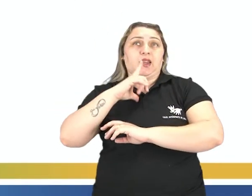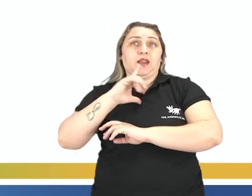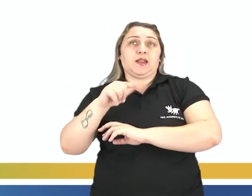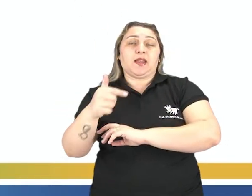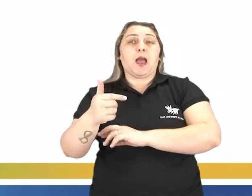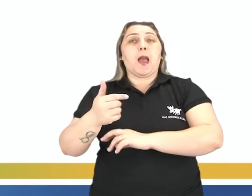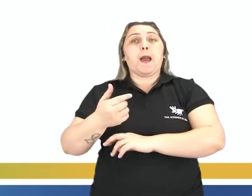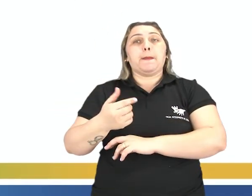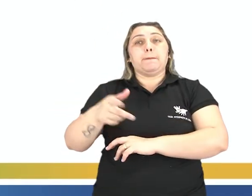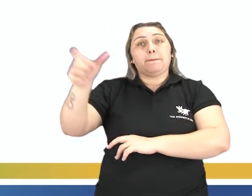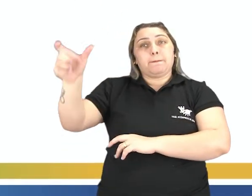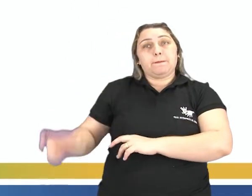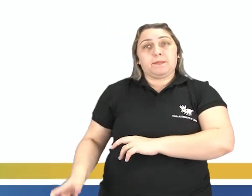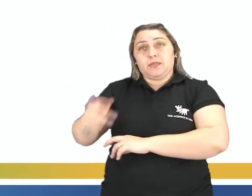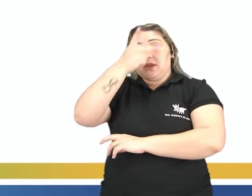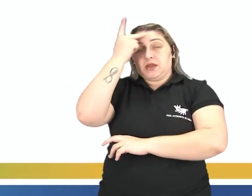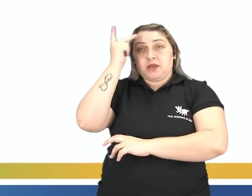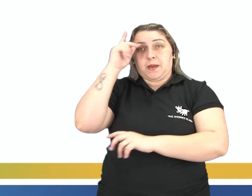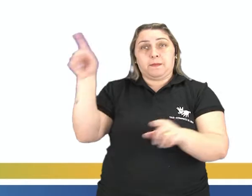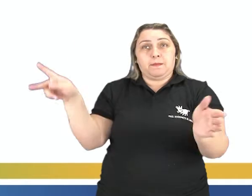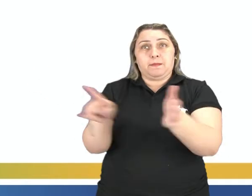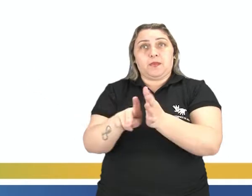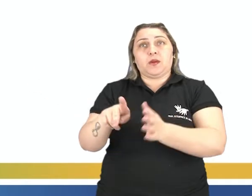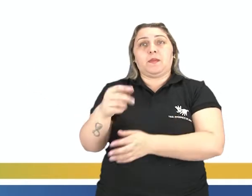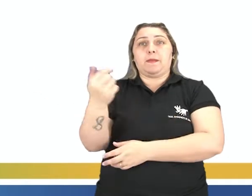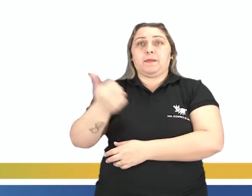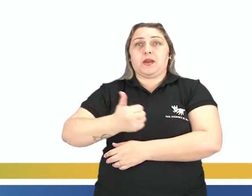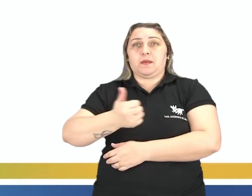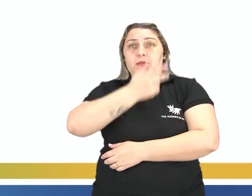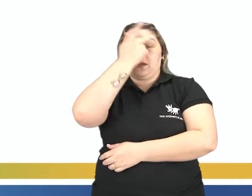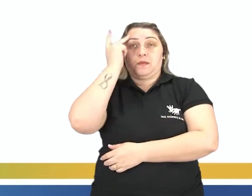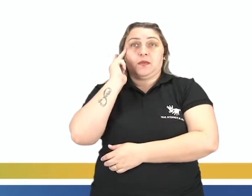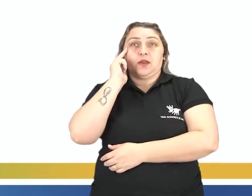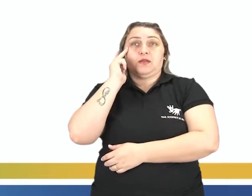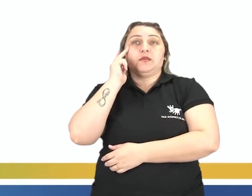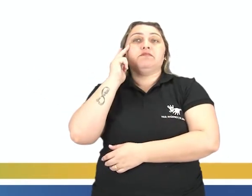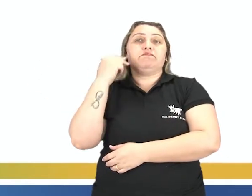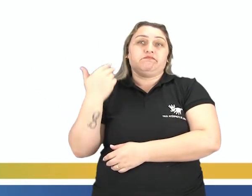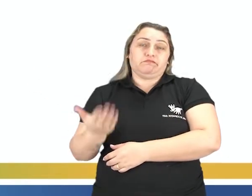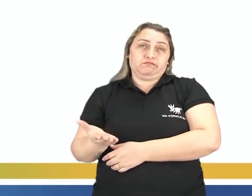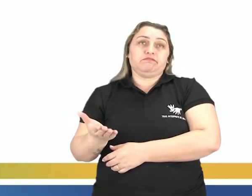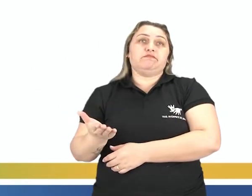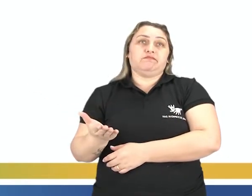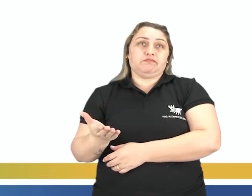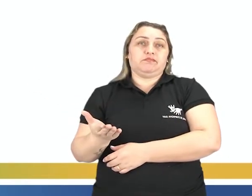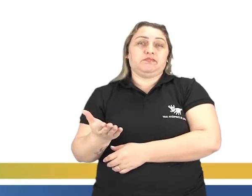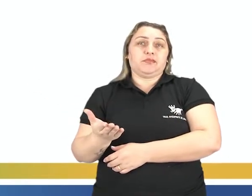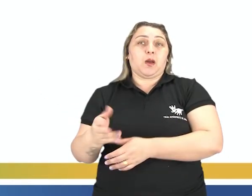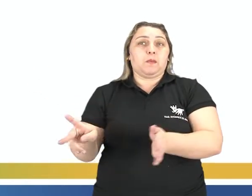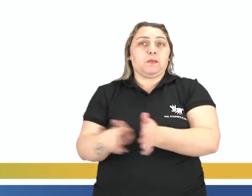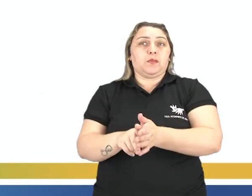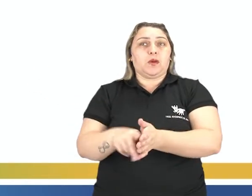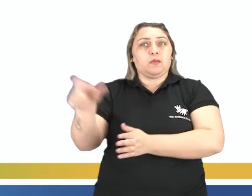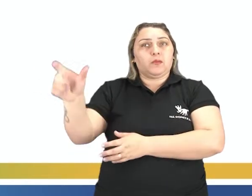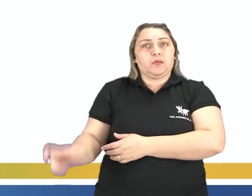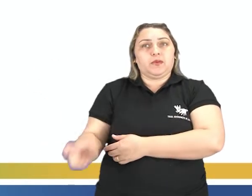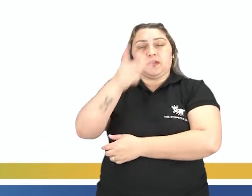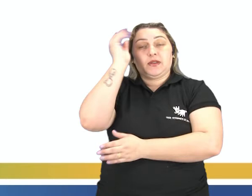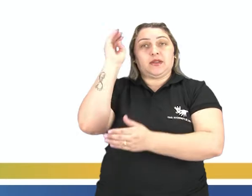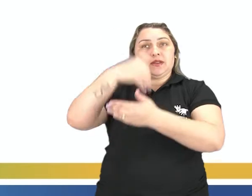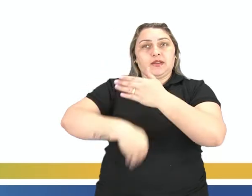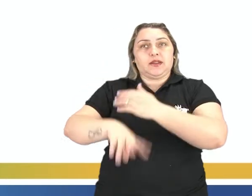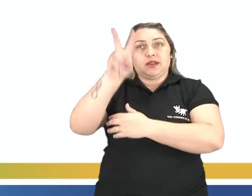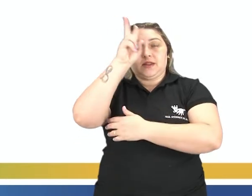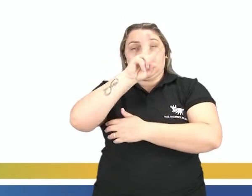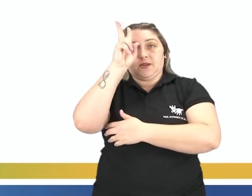está acontecendo, tá? E outro é o personagem, narrador personagem, que ele vai estar em primeira pessoa,